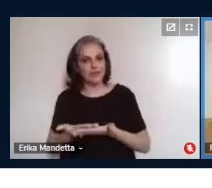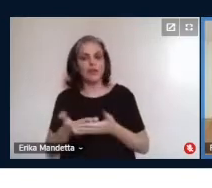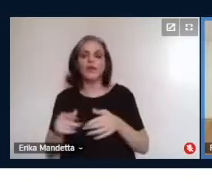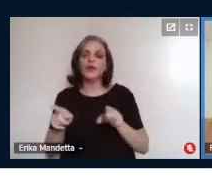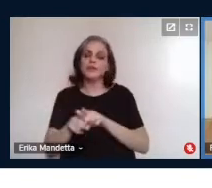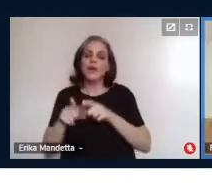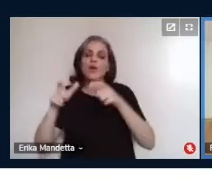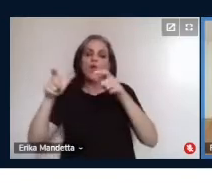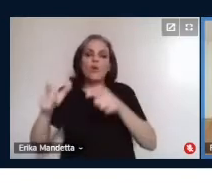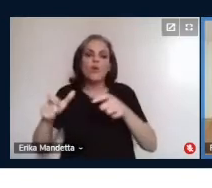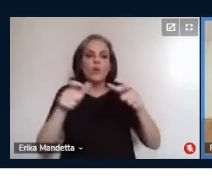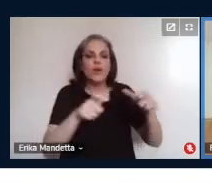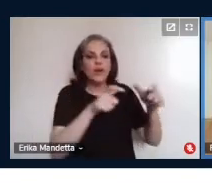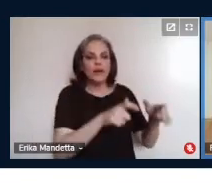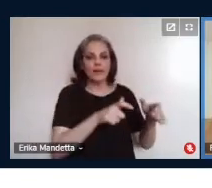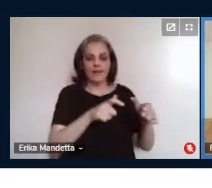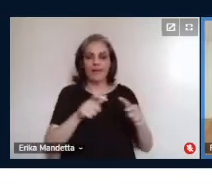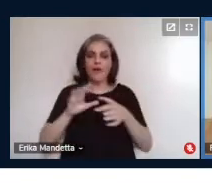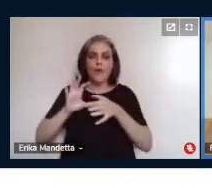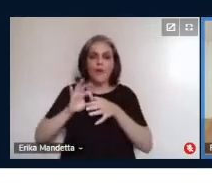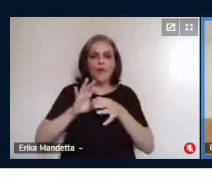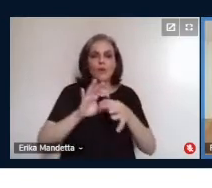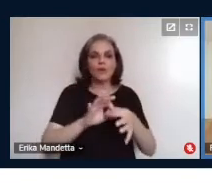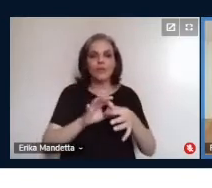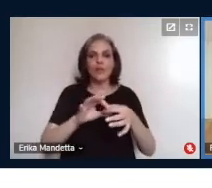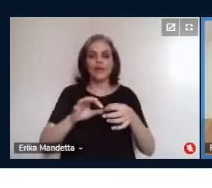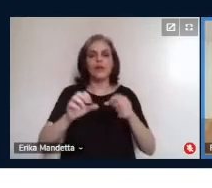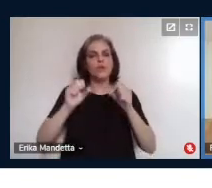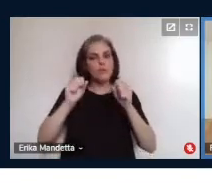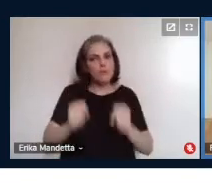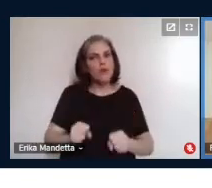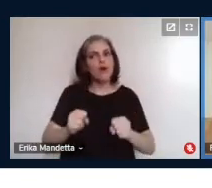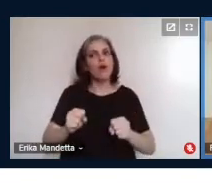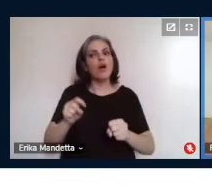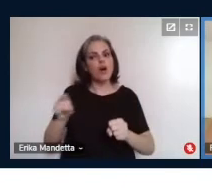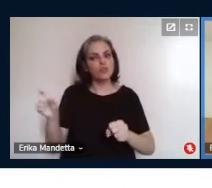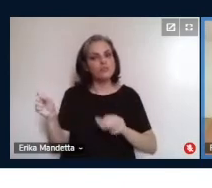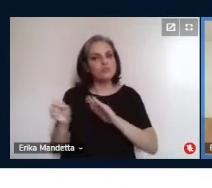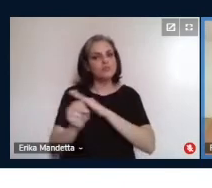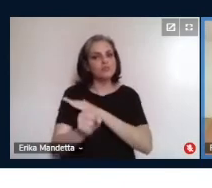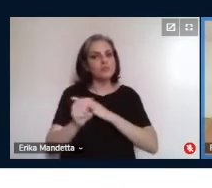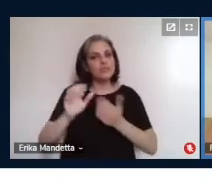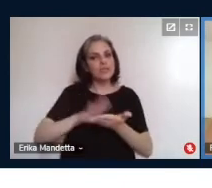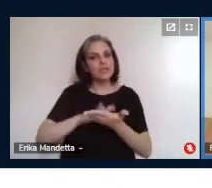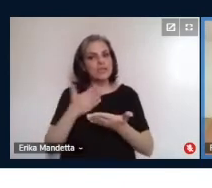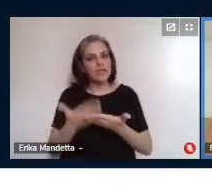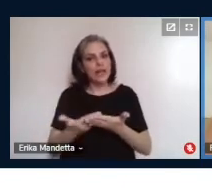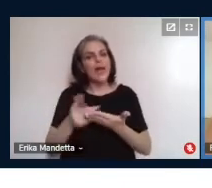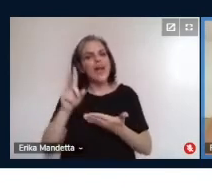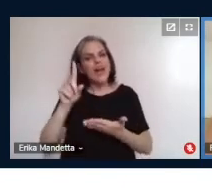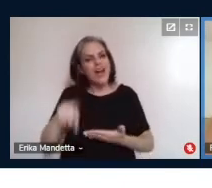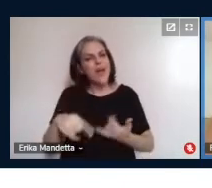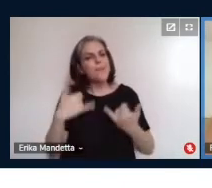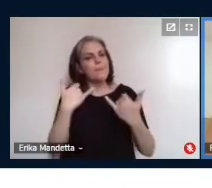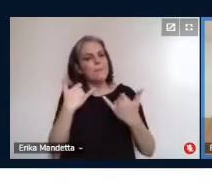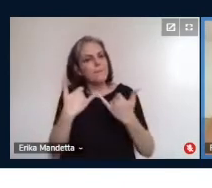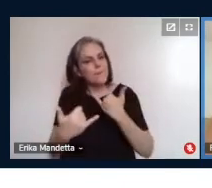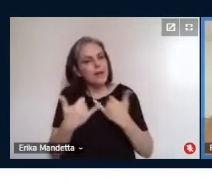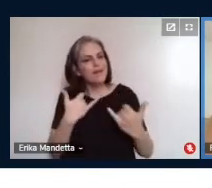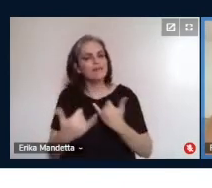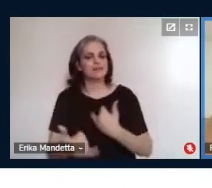os contextos em que o intérprete pode atuar nesses dois espaços são bastante parecidos e